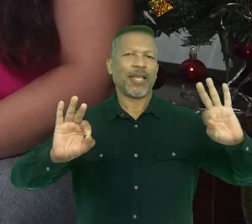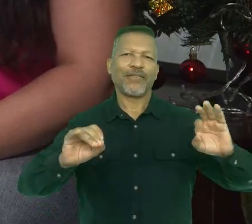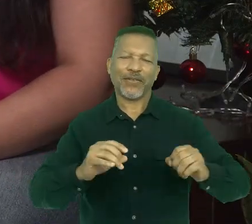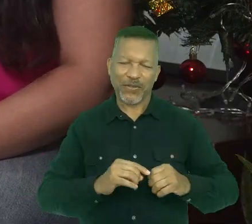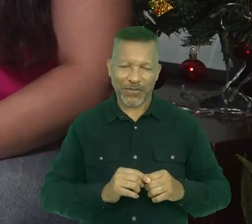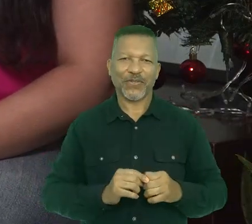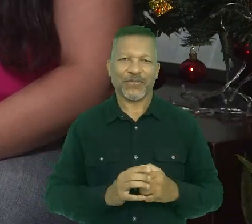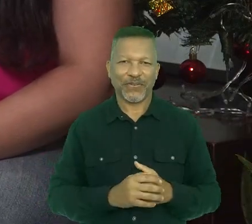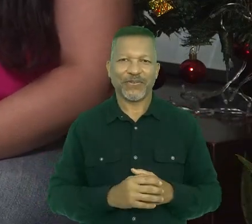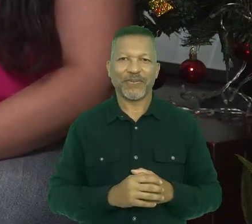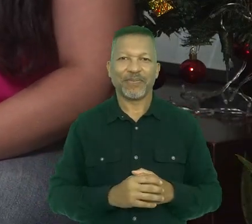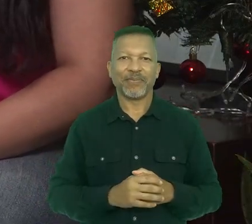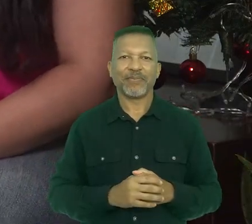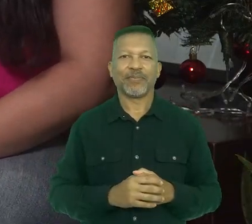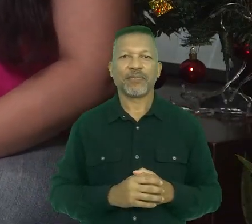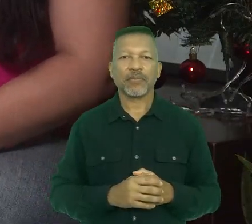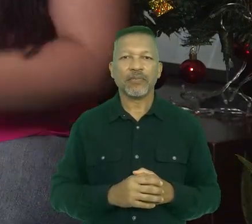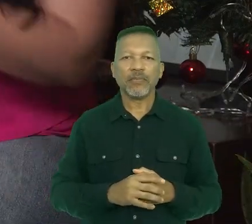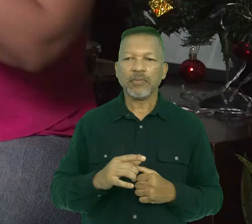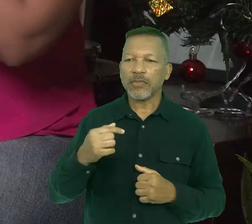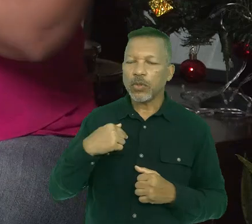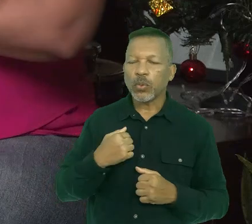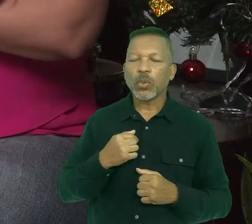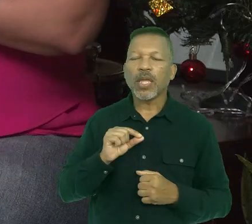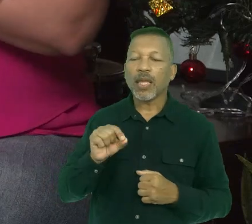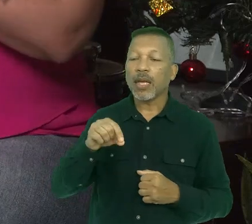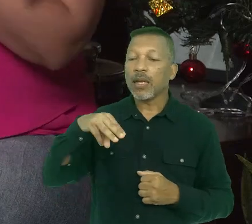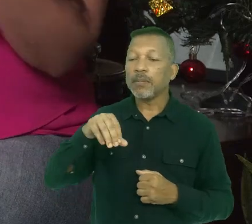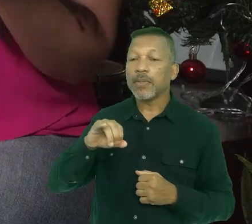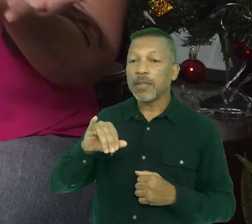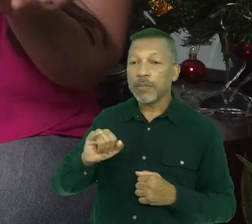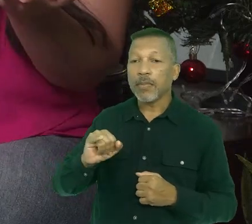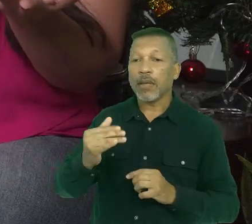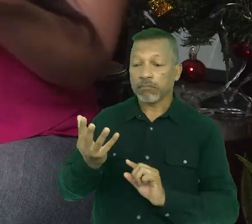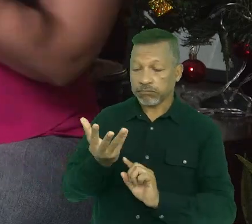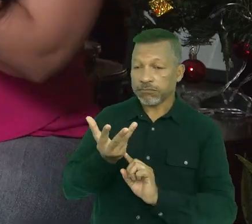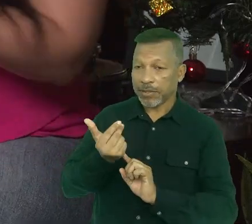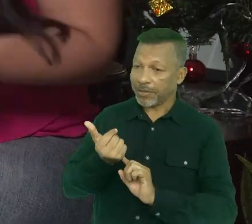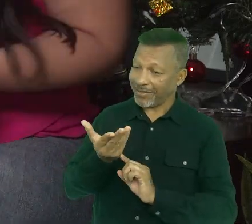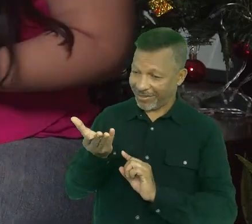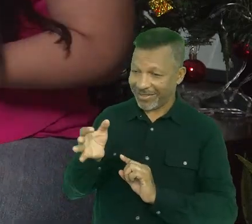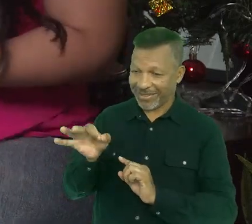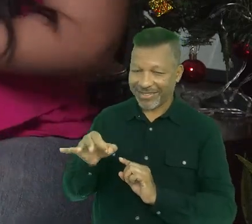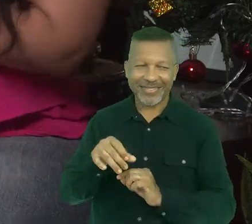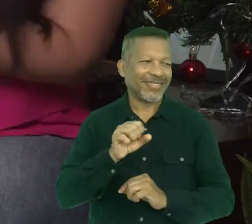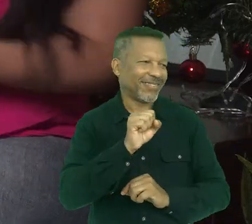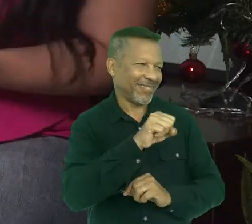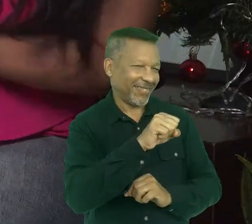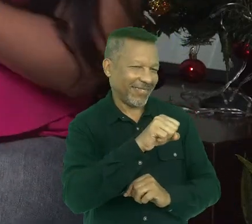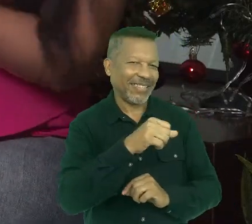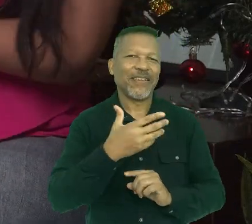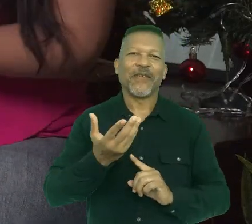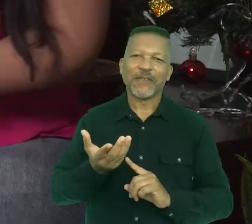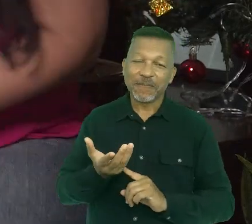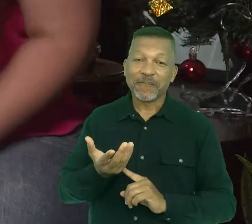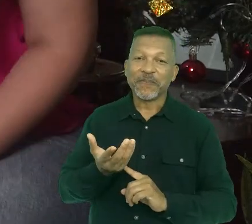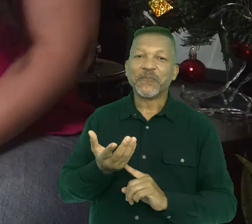para mim, é maravilhoso. O que é a Mambi artista? Você é um artista, né? Você sabe